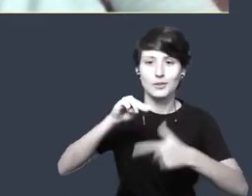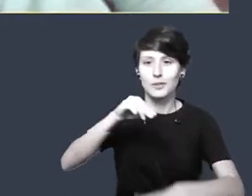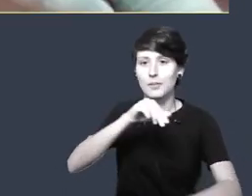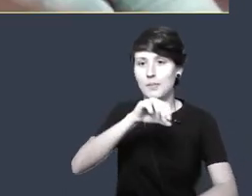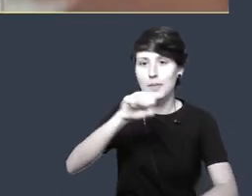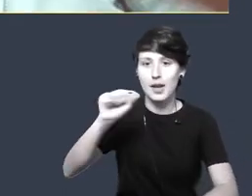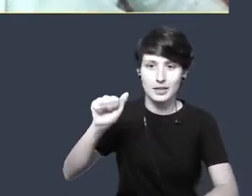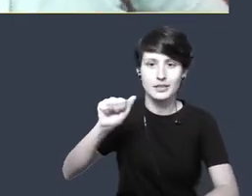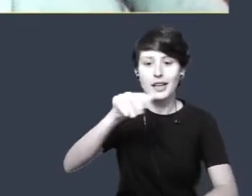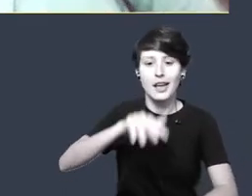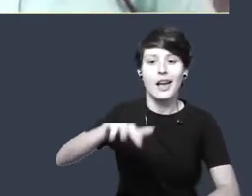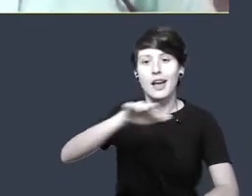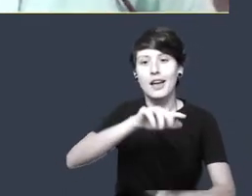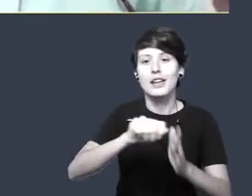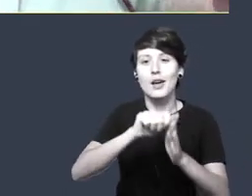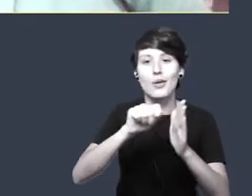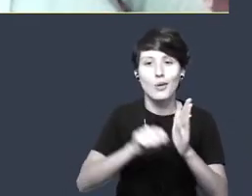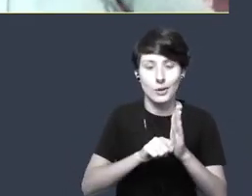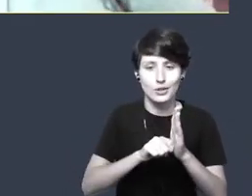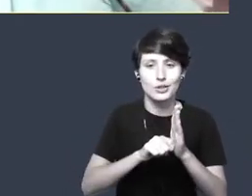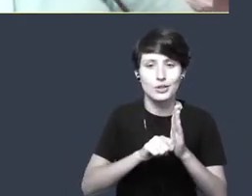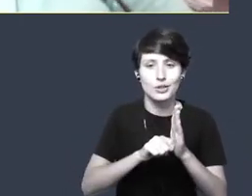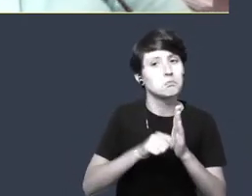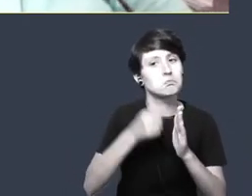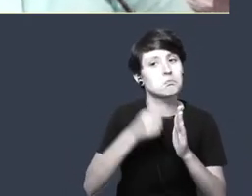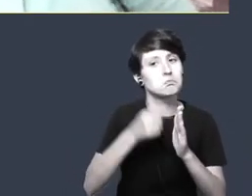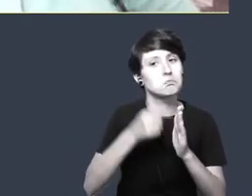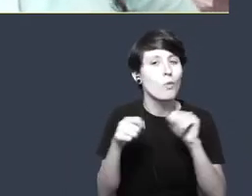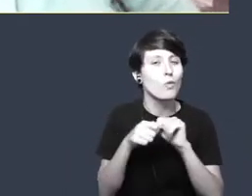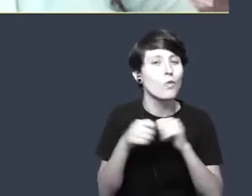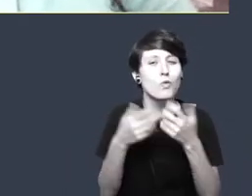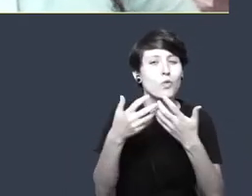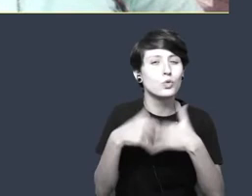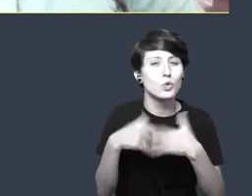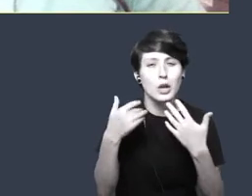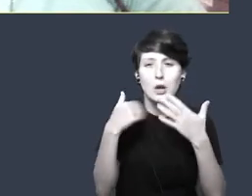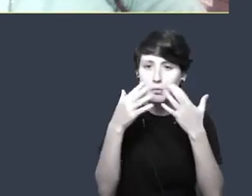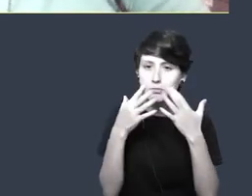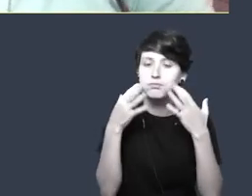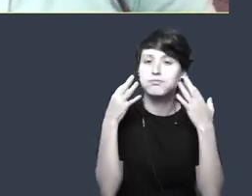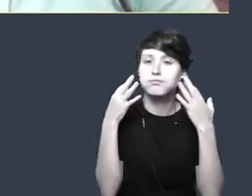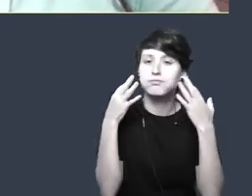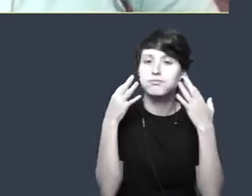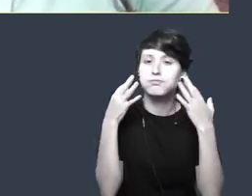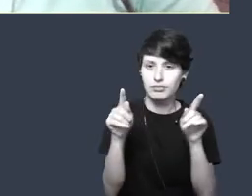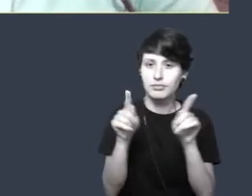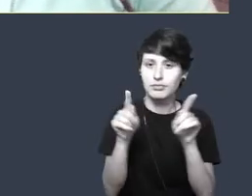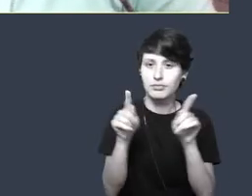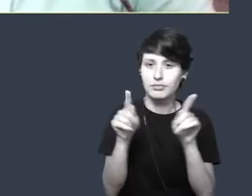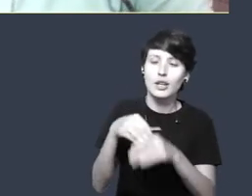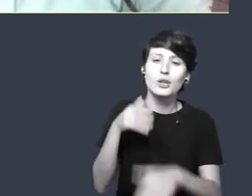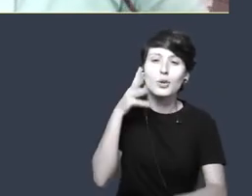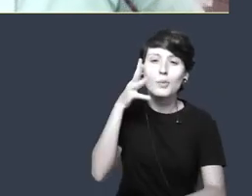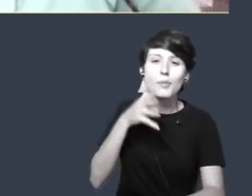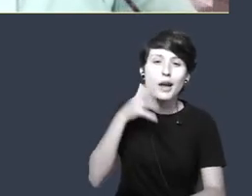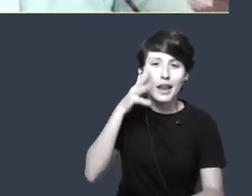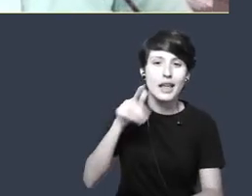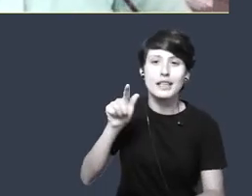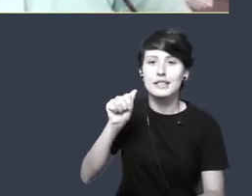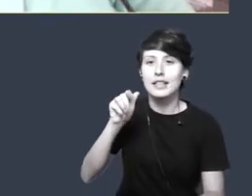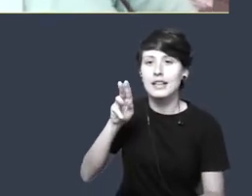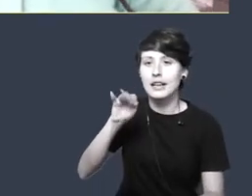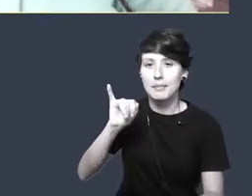vieses de algoritmo, sobre racismo algorítmico. Então, o que me chamou muito na atenção na palestra da Gabi é como